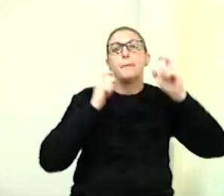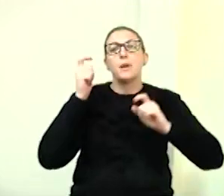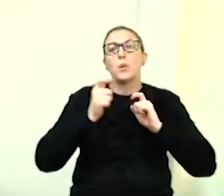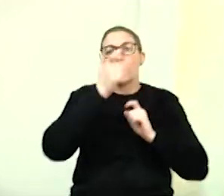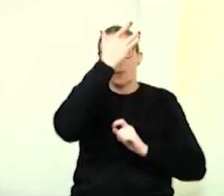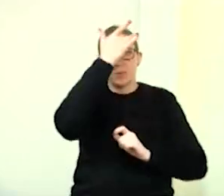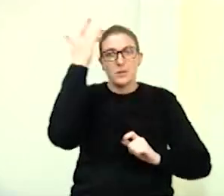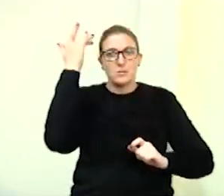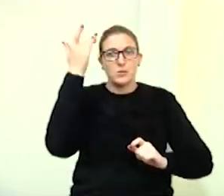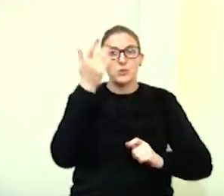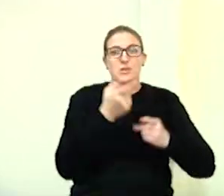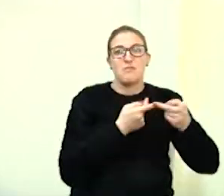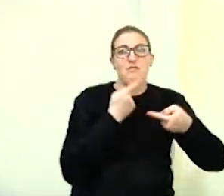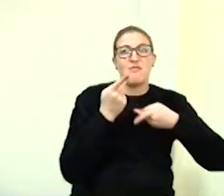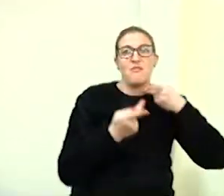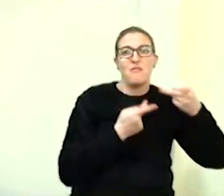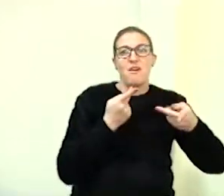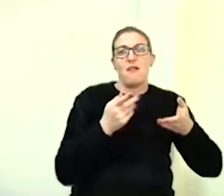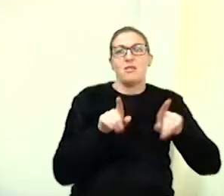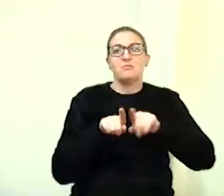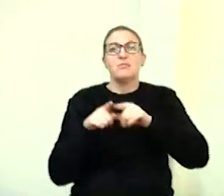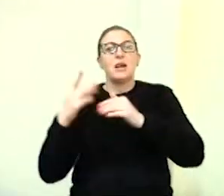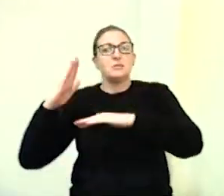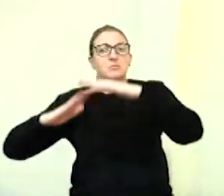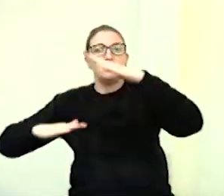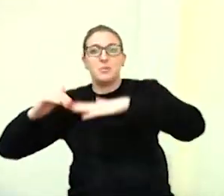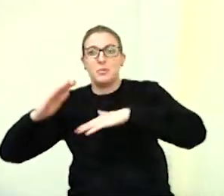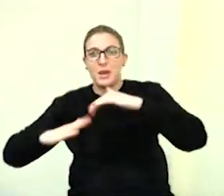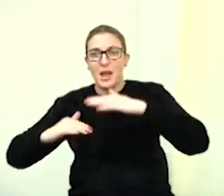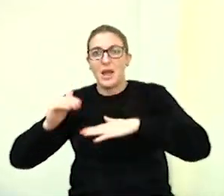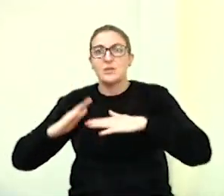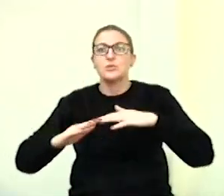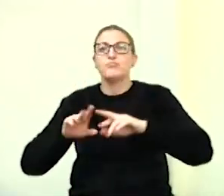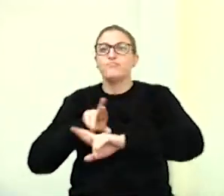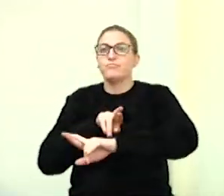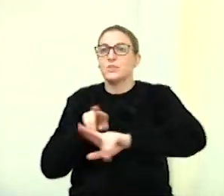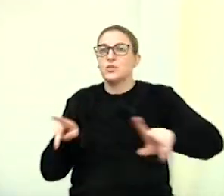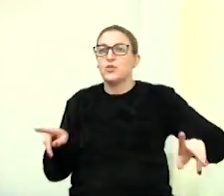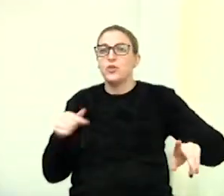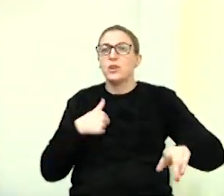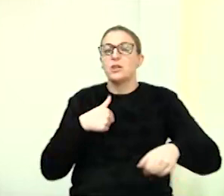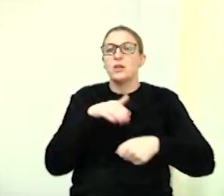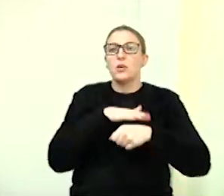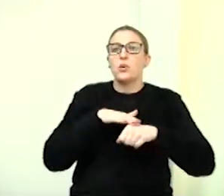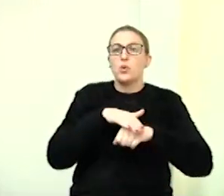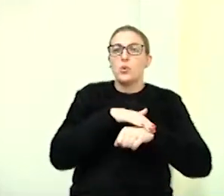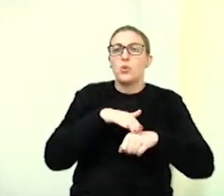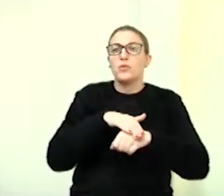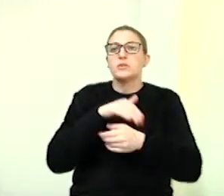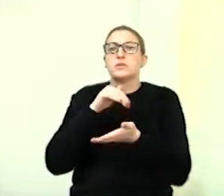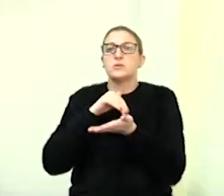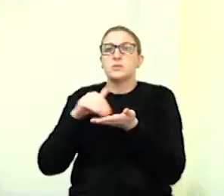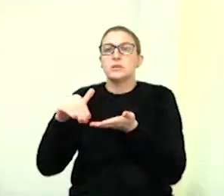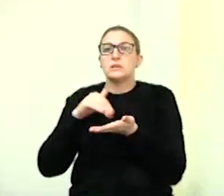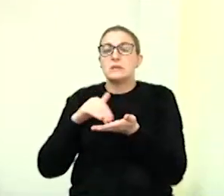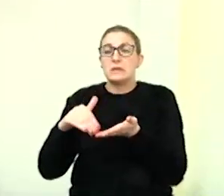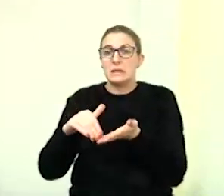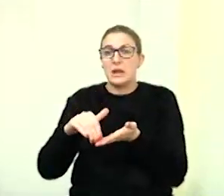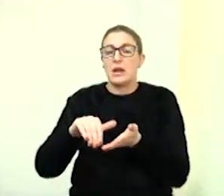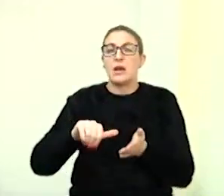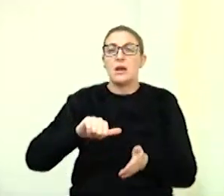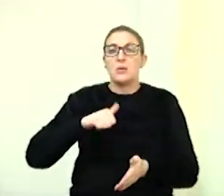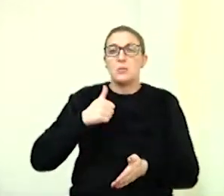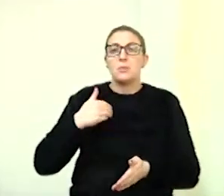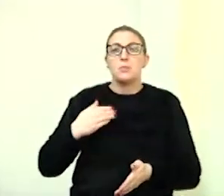Na prática, fui lá conversando com a secretária, com a primeira-dama, não tem dinheiro, eles estão fazendo com doações,